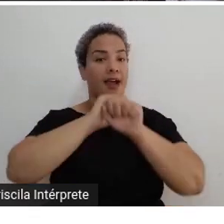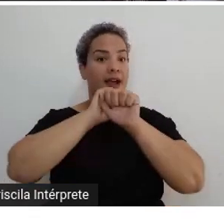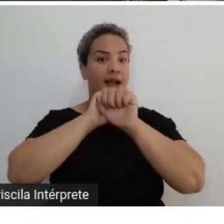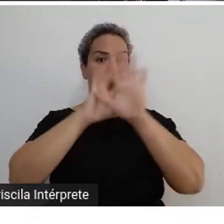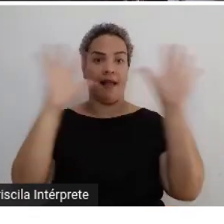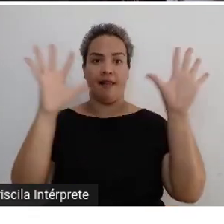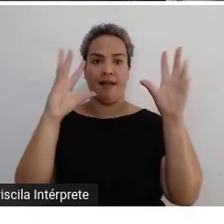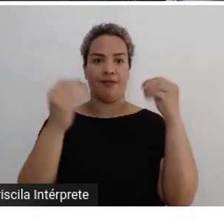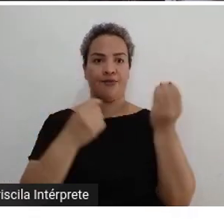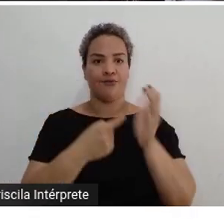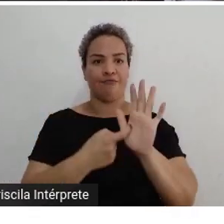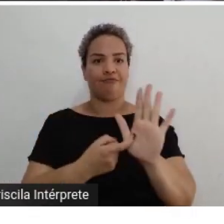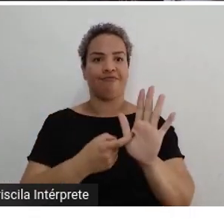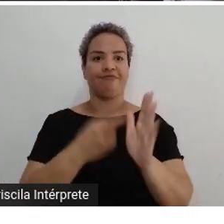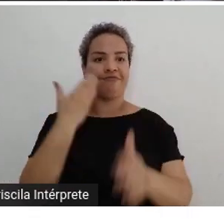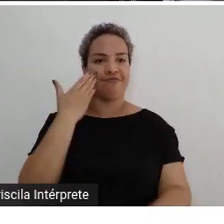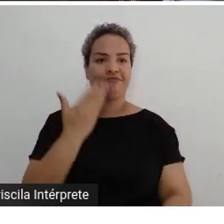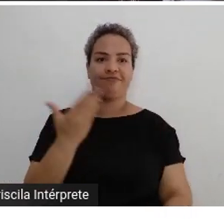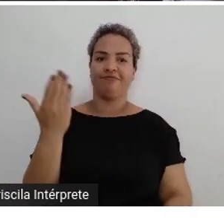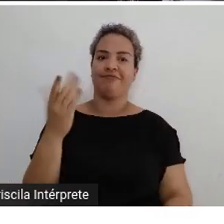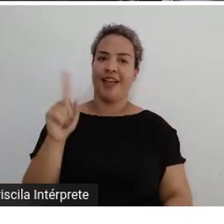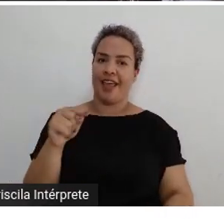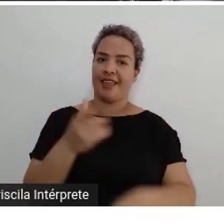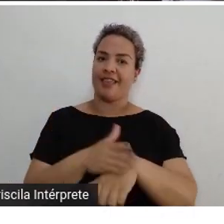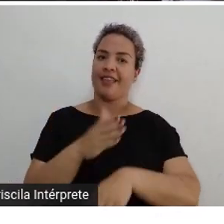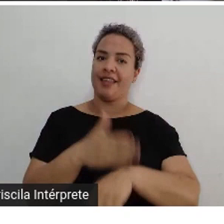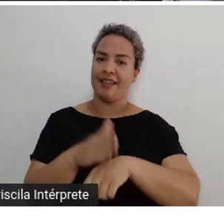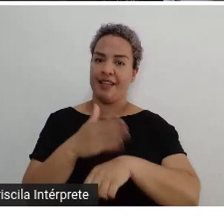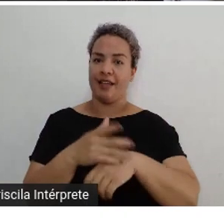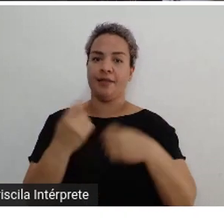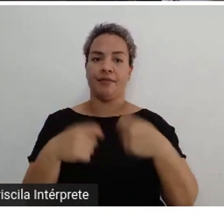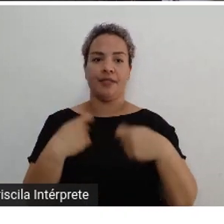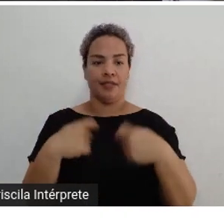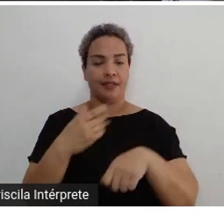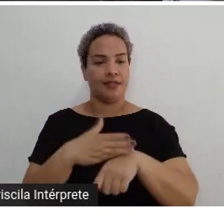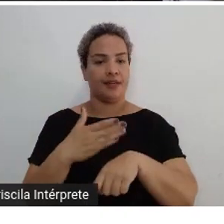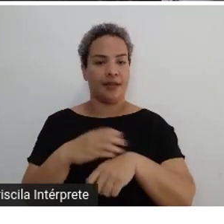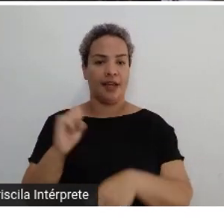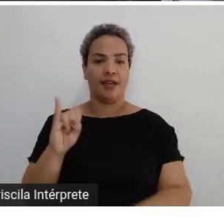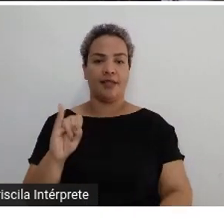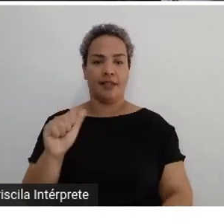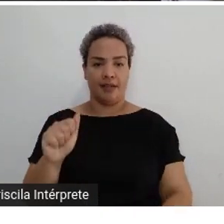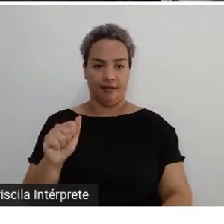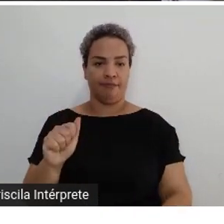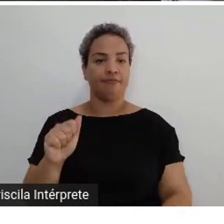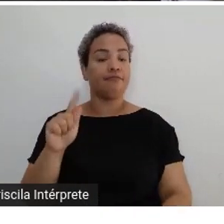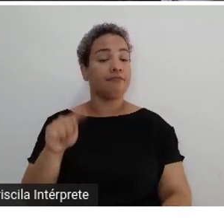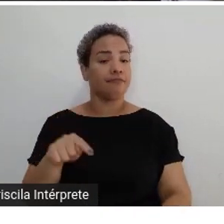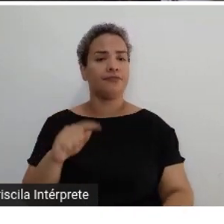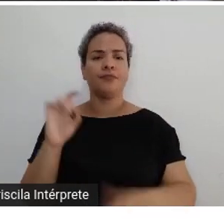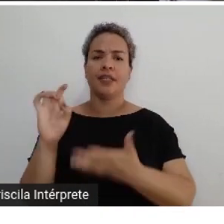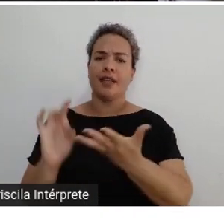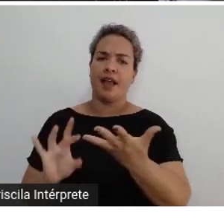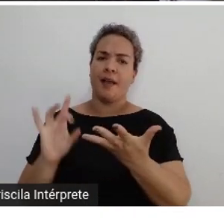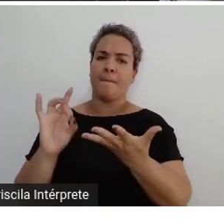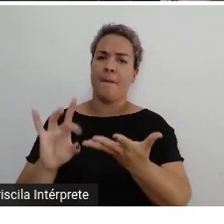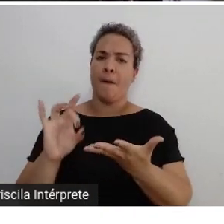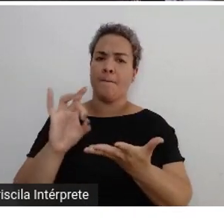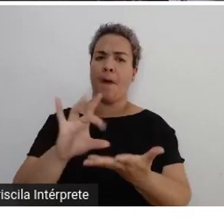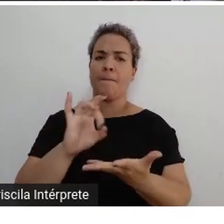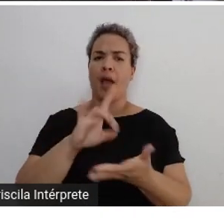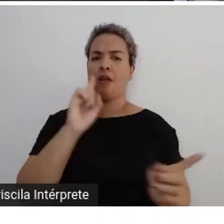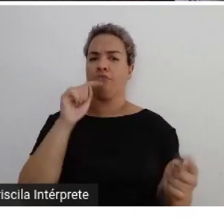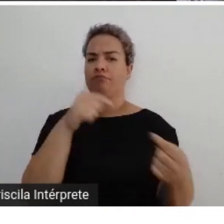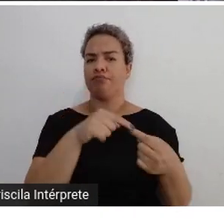a forma que eu preciso treinar a IA, a forma como eu preciso treinar cada intenção,